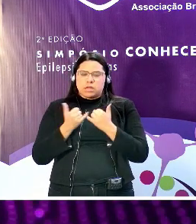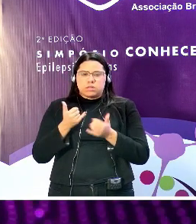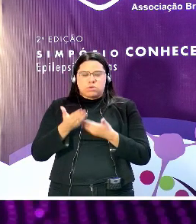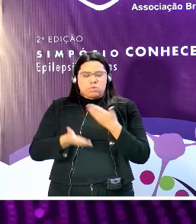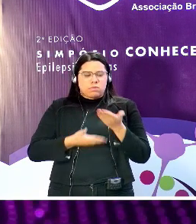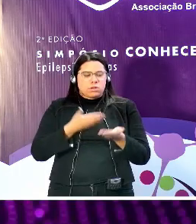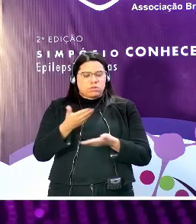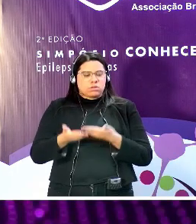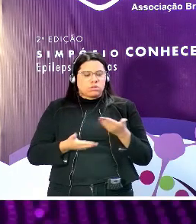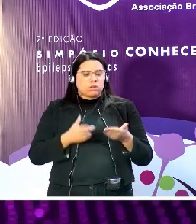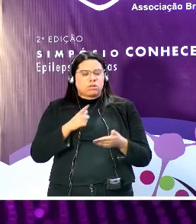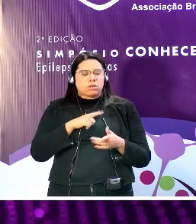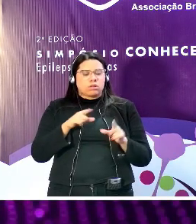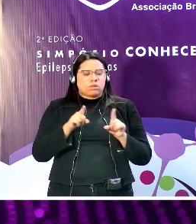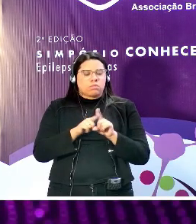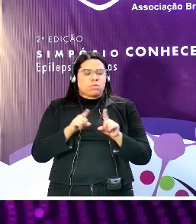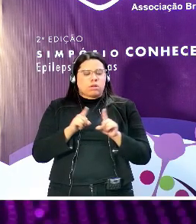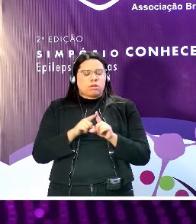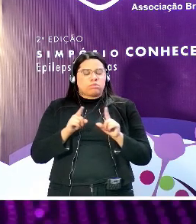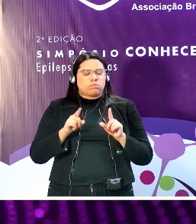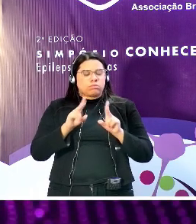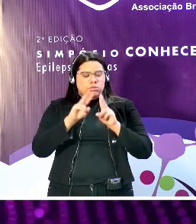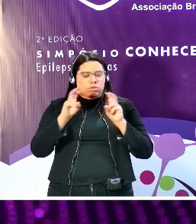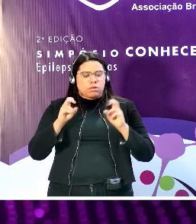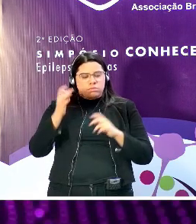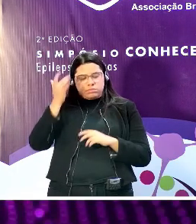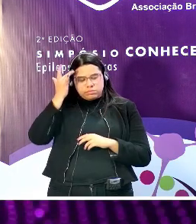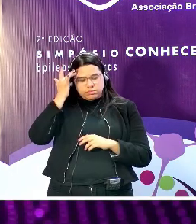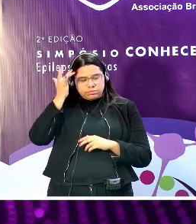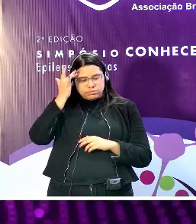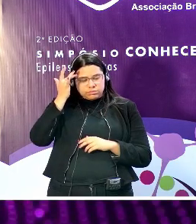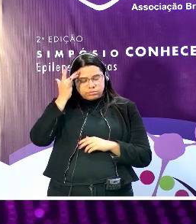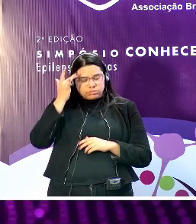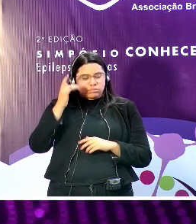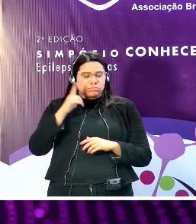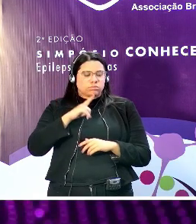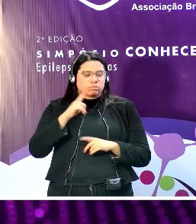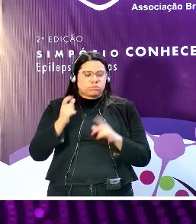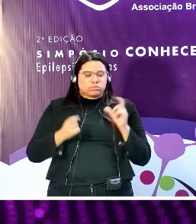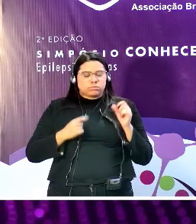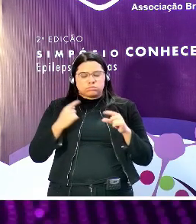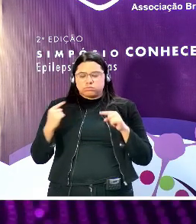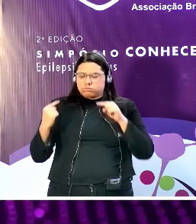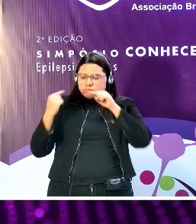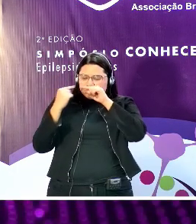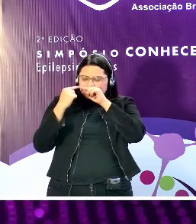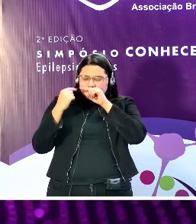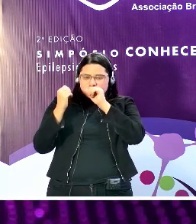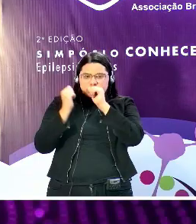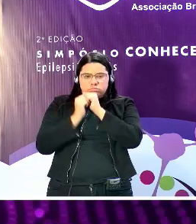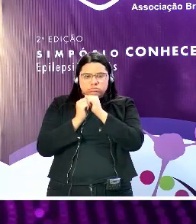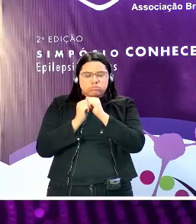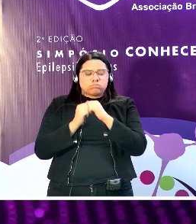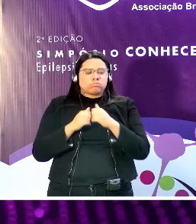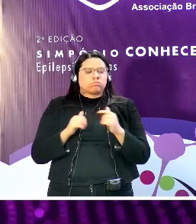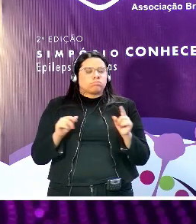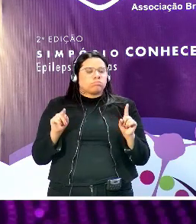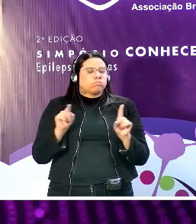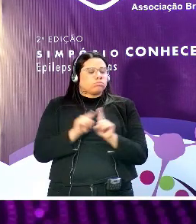gente tem questões mentais, eles têm algumas vias em comum. E eles